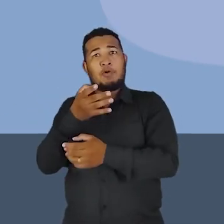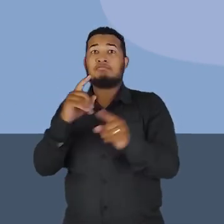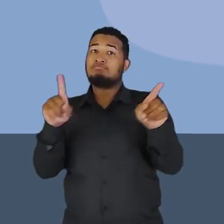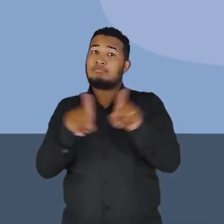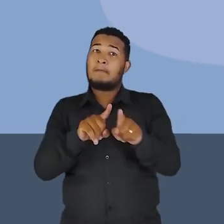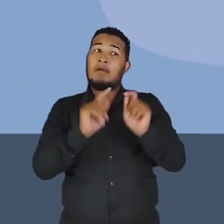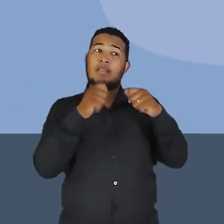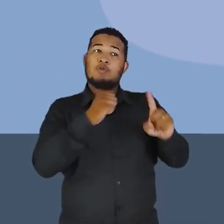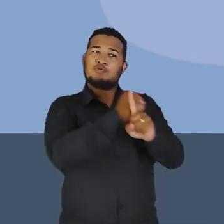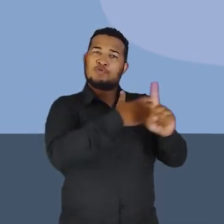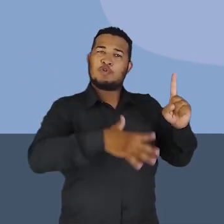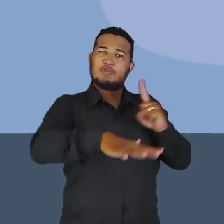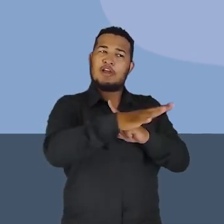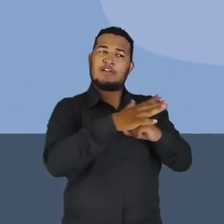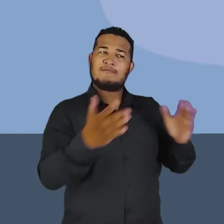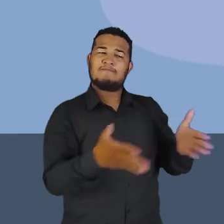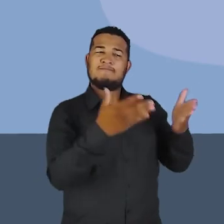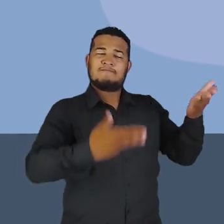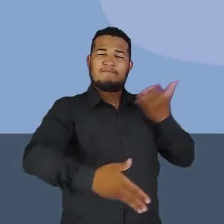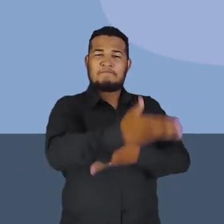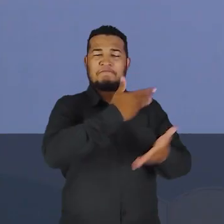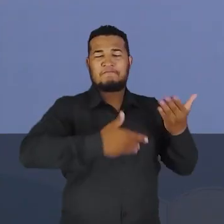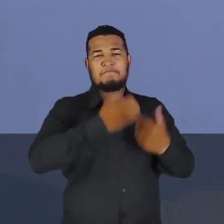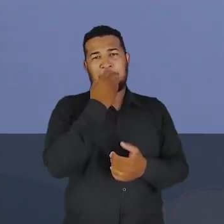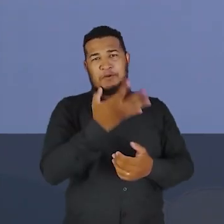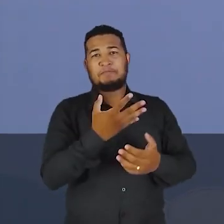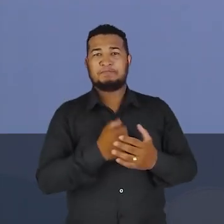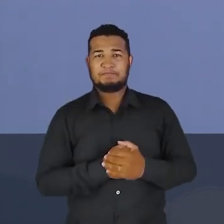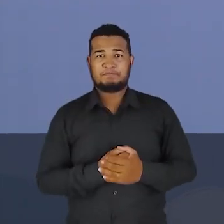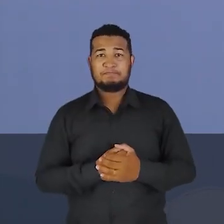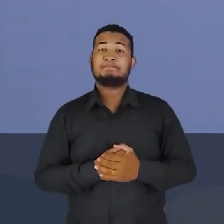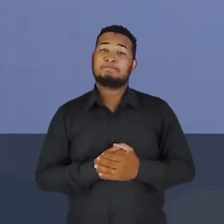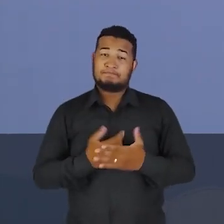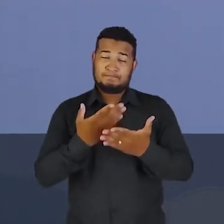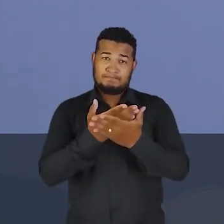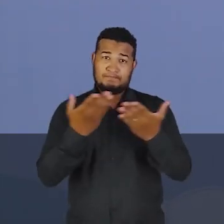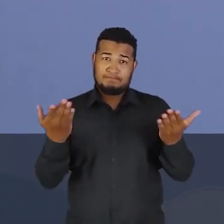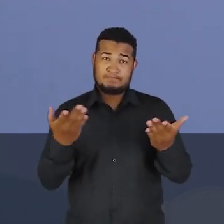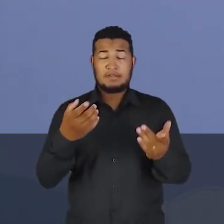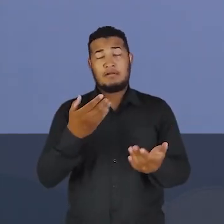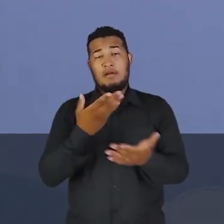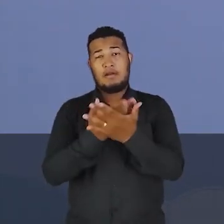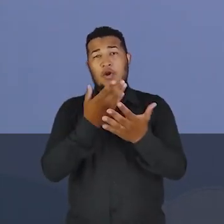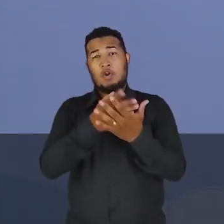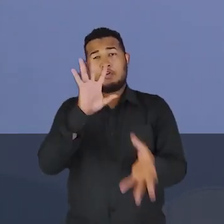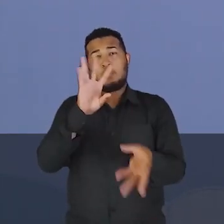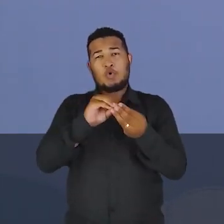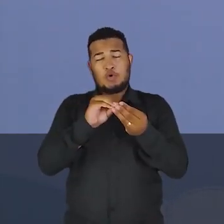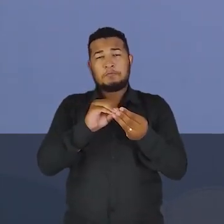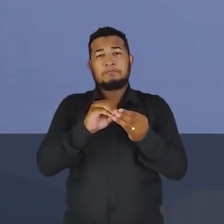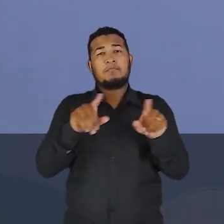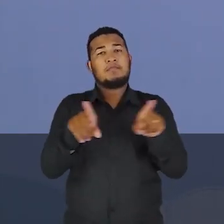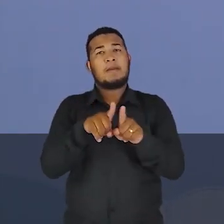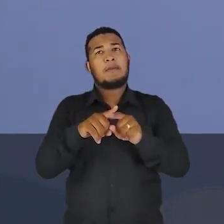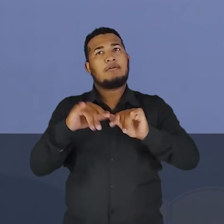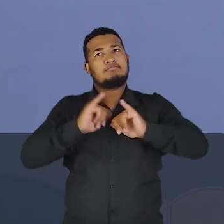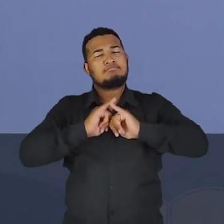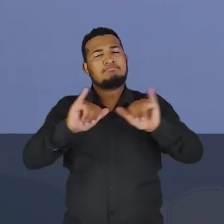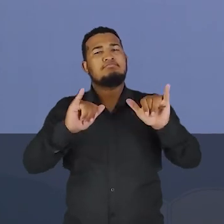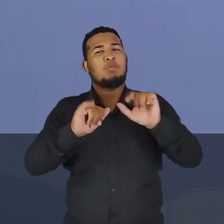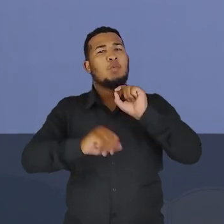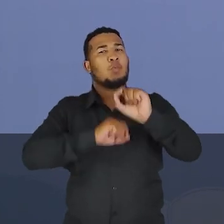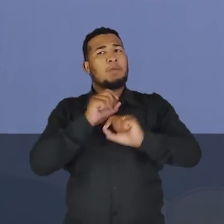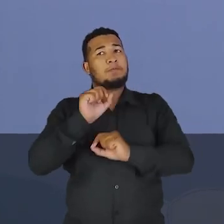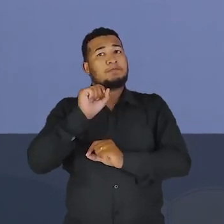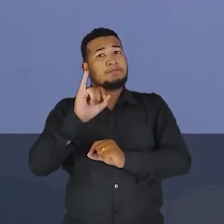pode tornar a sociedade um lugar de convivência sadia. Meninos, para concluir também, eu deixo a vocês a seguinte mensagem.